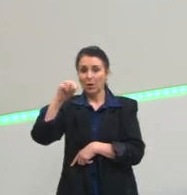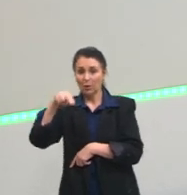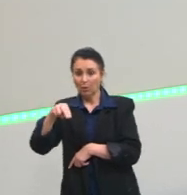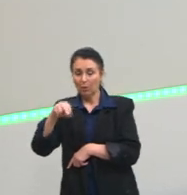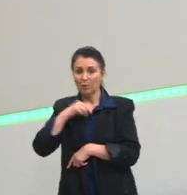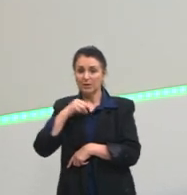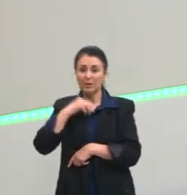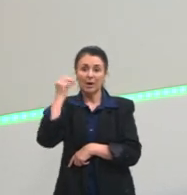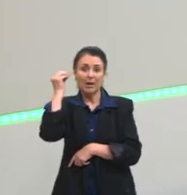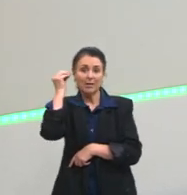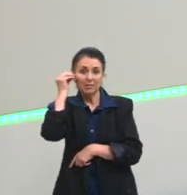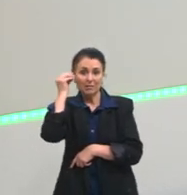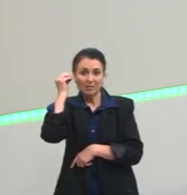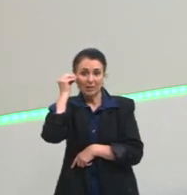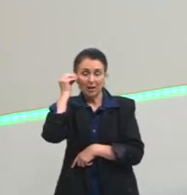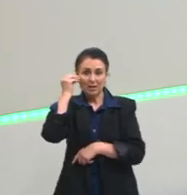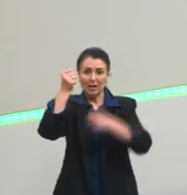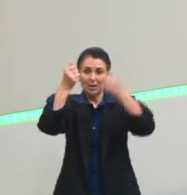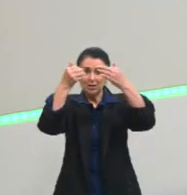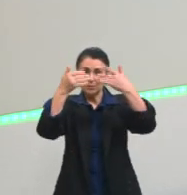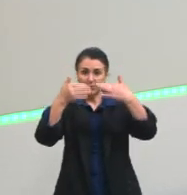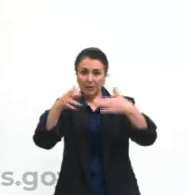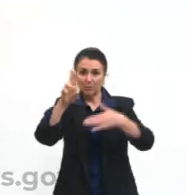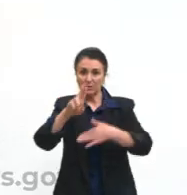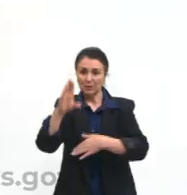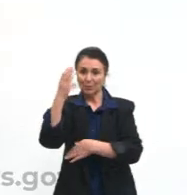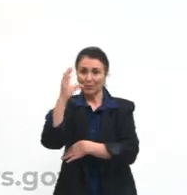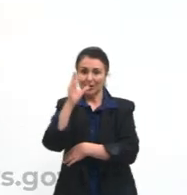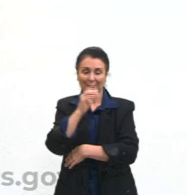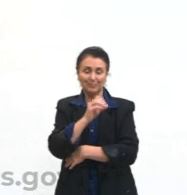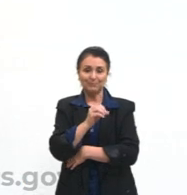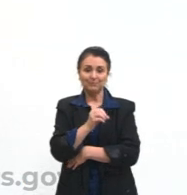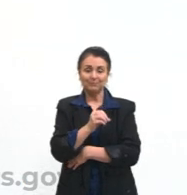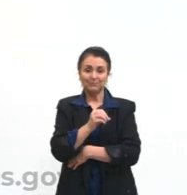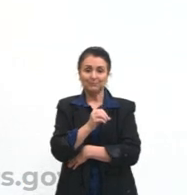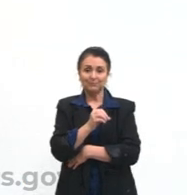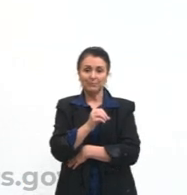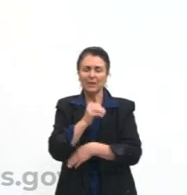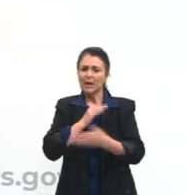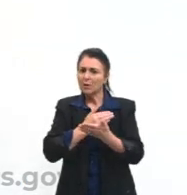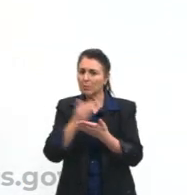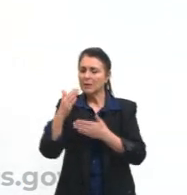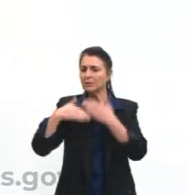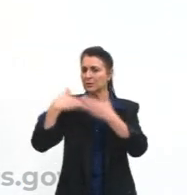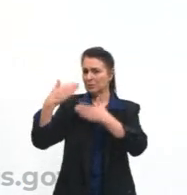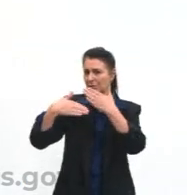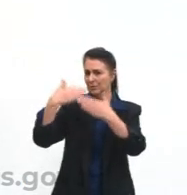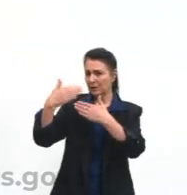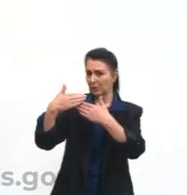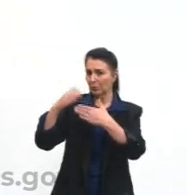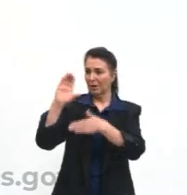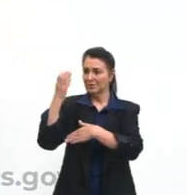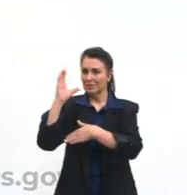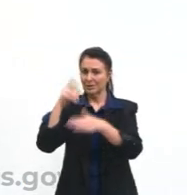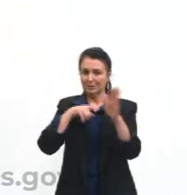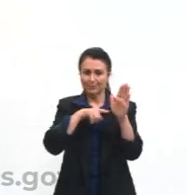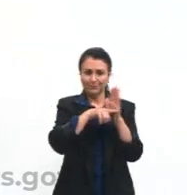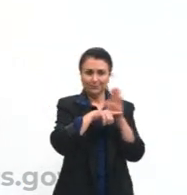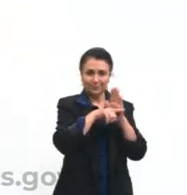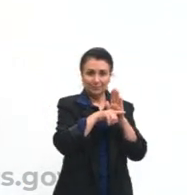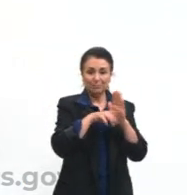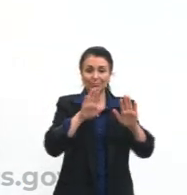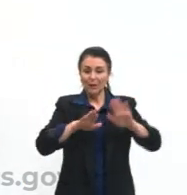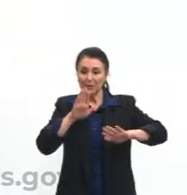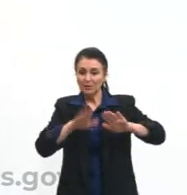do experimento da ciência EA partir daqui começa o grande desenvolvimento da ciência a depender do